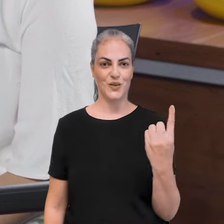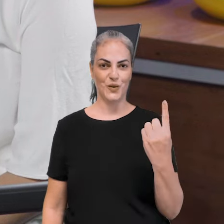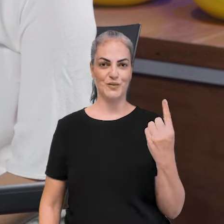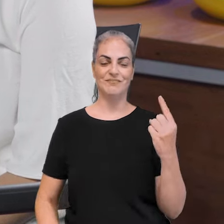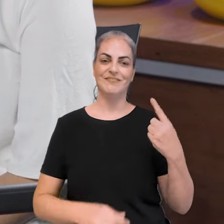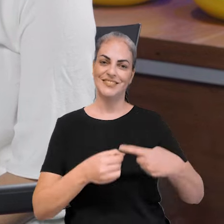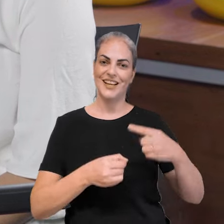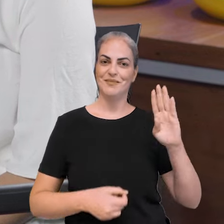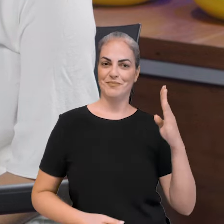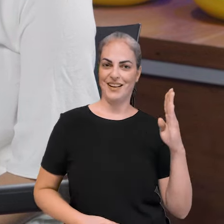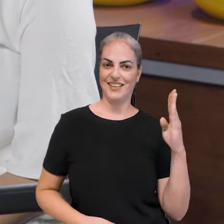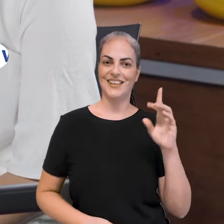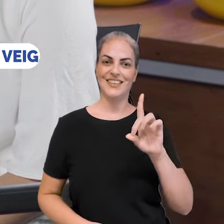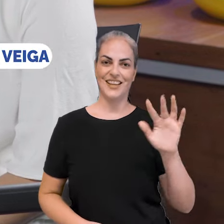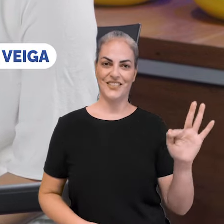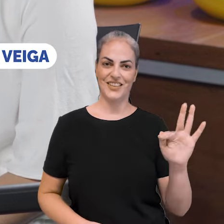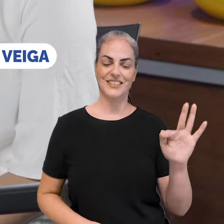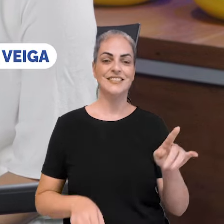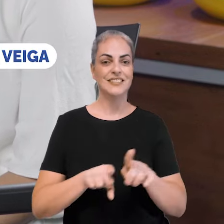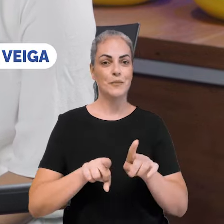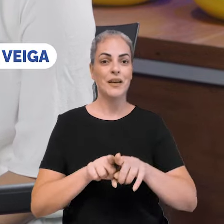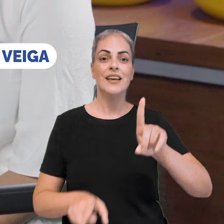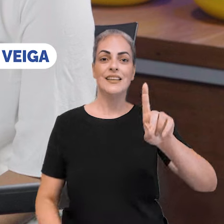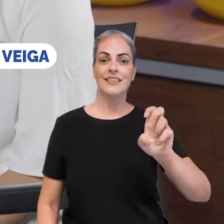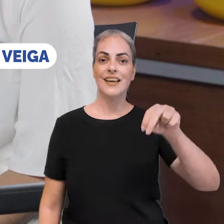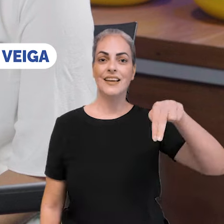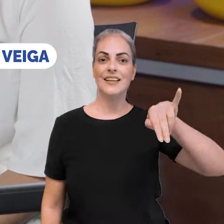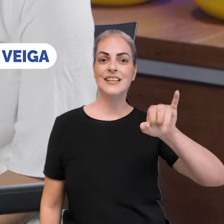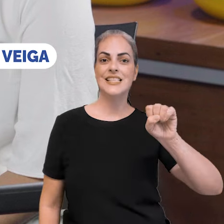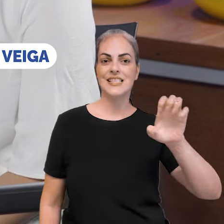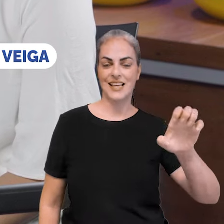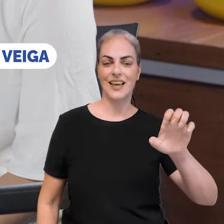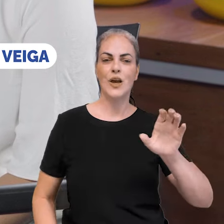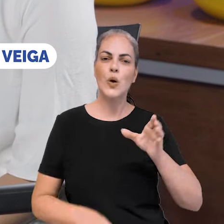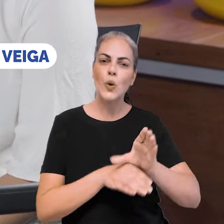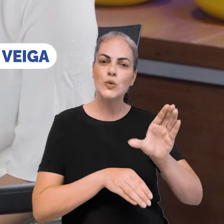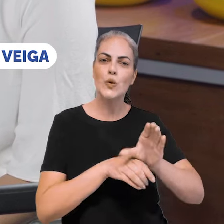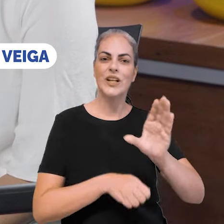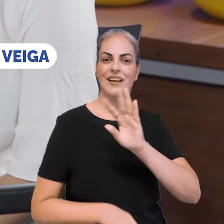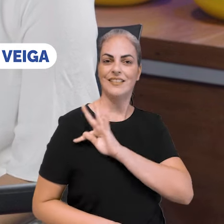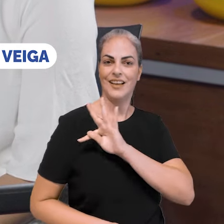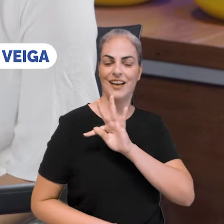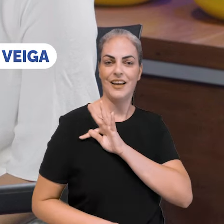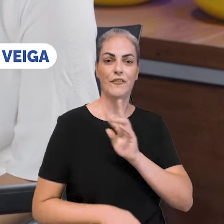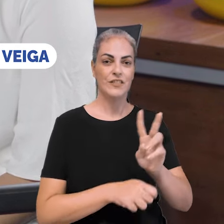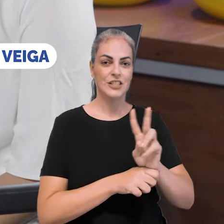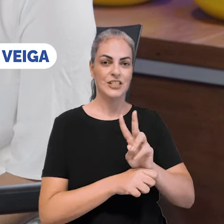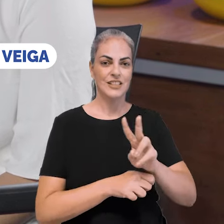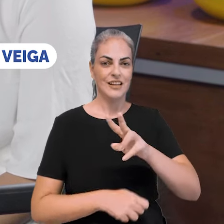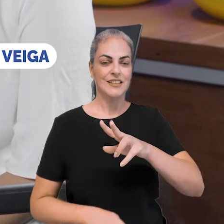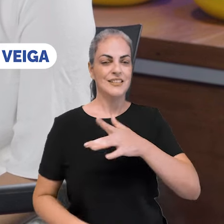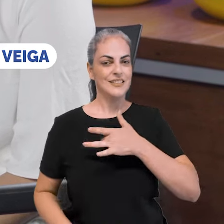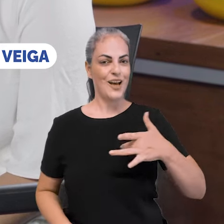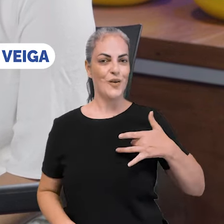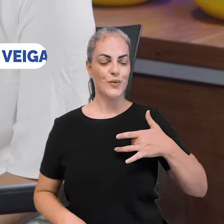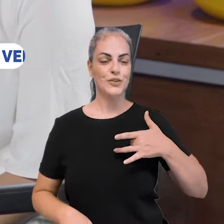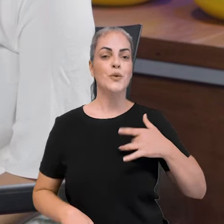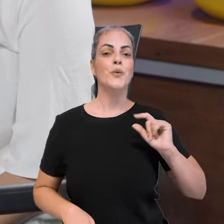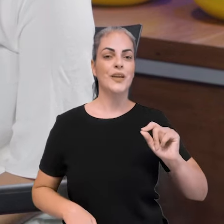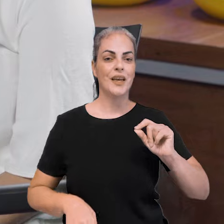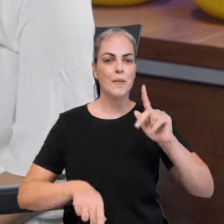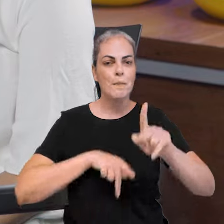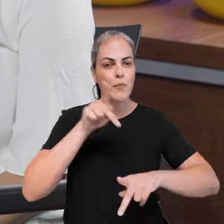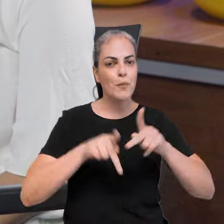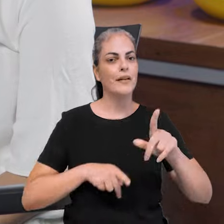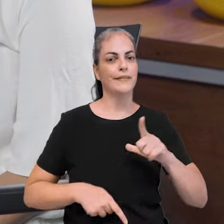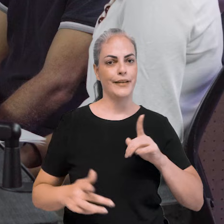no Distrito Federal, e Denise Pitirilo Barbosa da Veiga, consultora técnica da Vigilância em Saúde de Populações